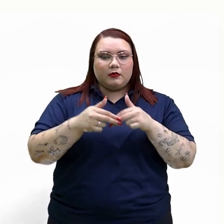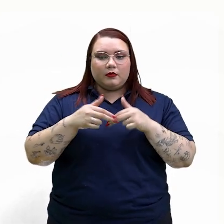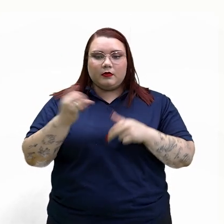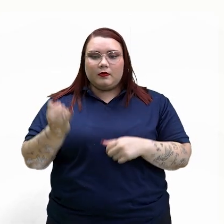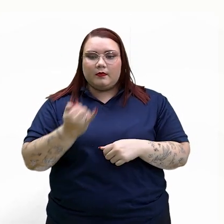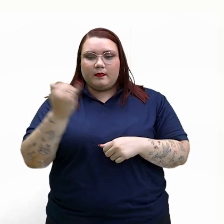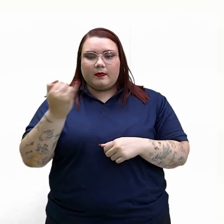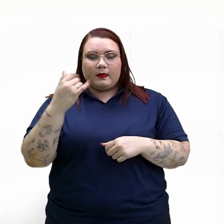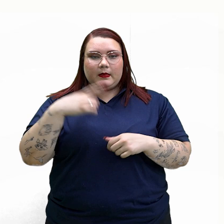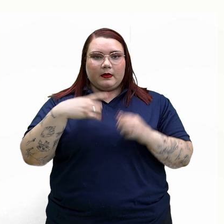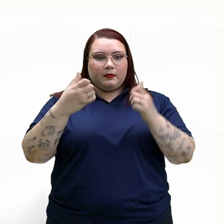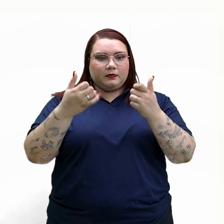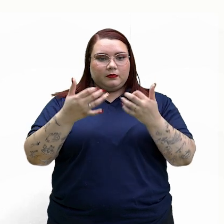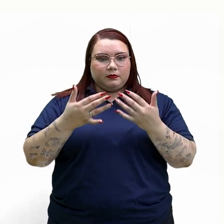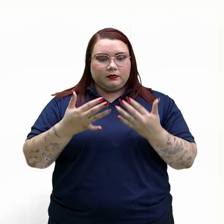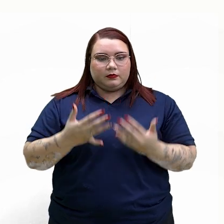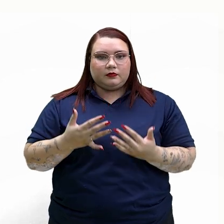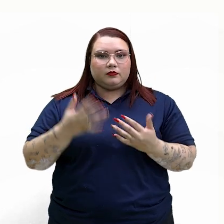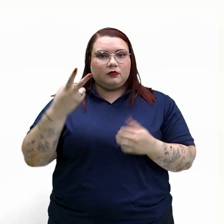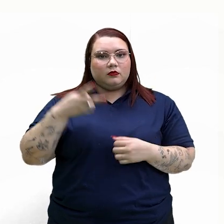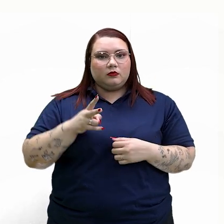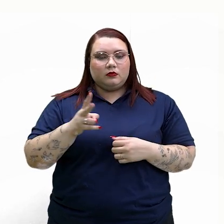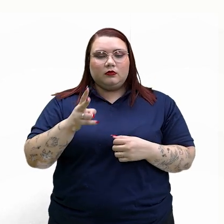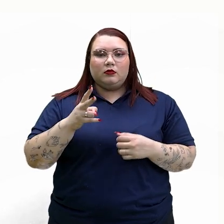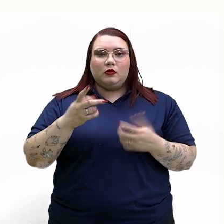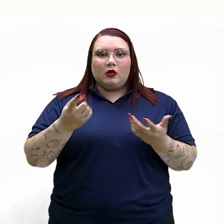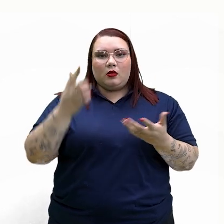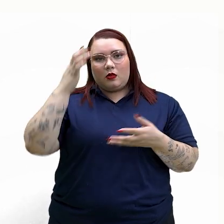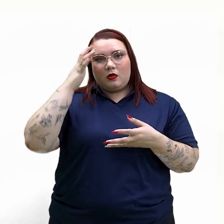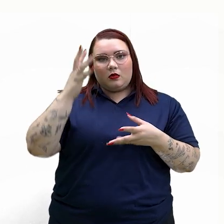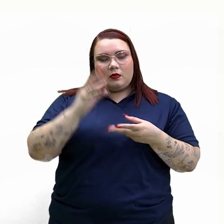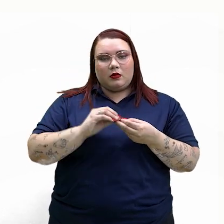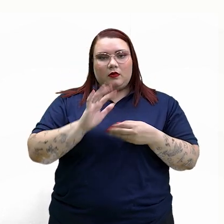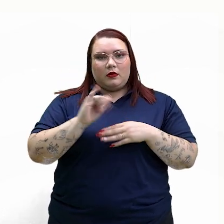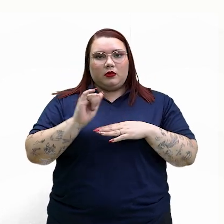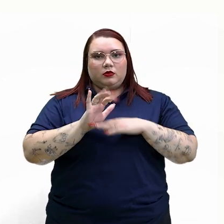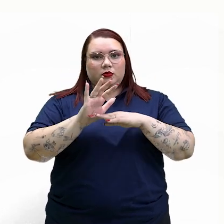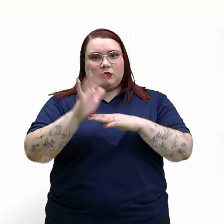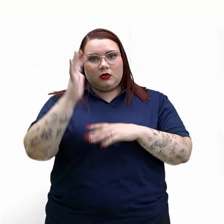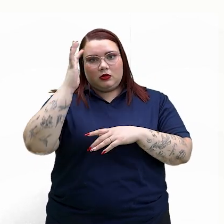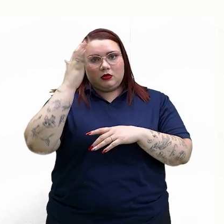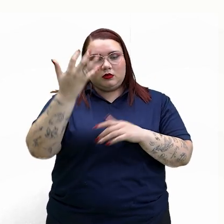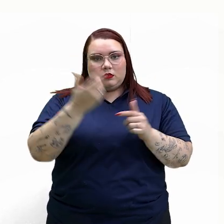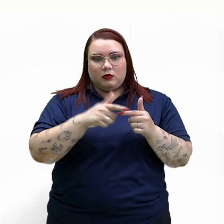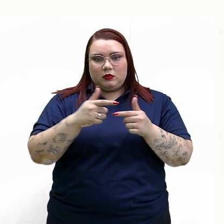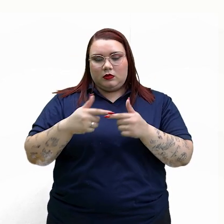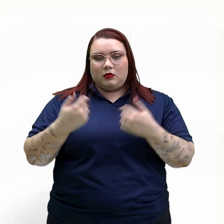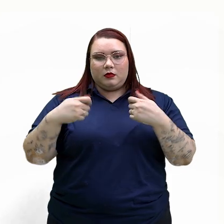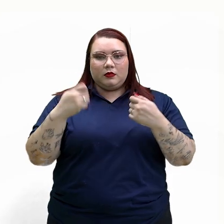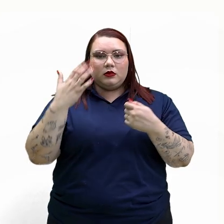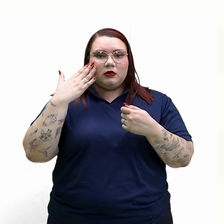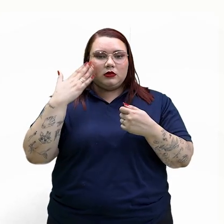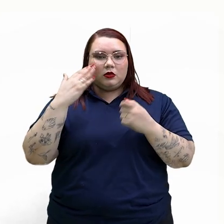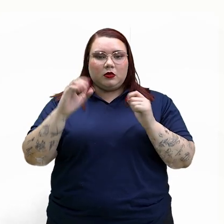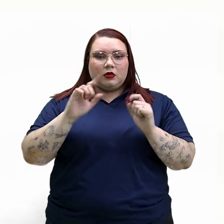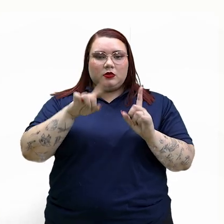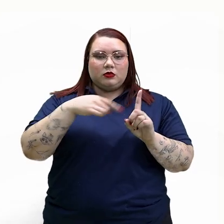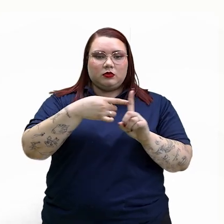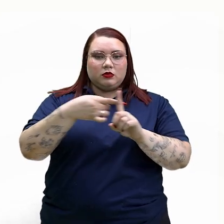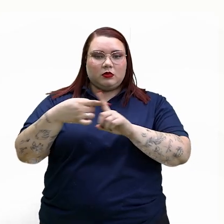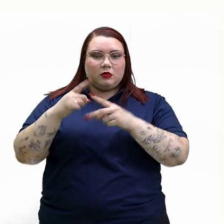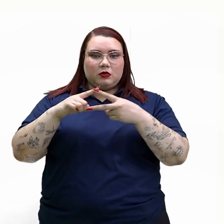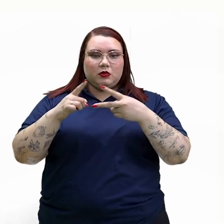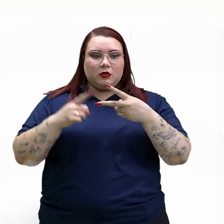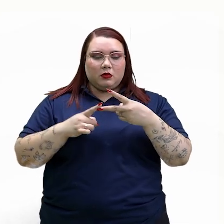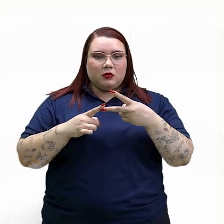ter essas definições sempre por perto, que é aí que vai me ajudar a resolver os problemas. Eu tenho que saber que a soma dos ângulos externos é